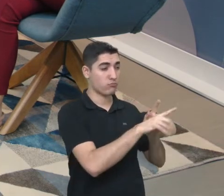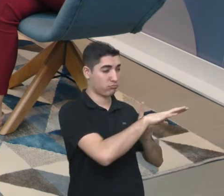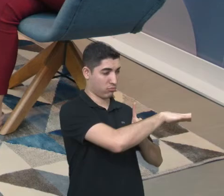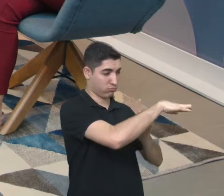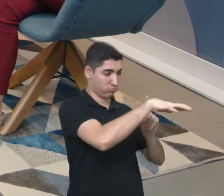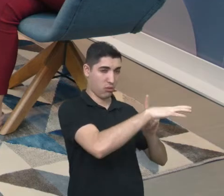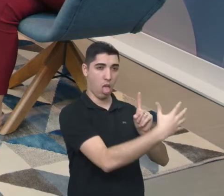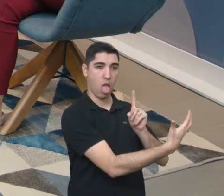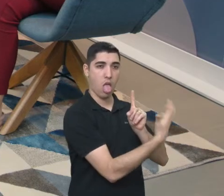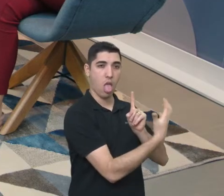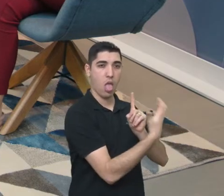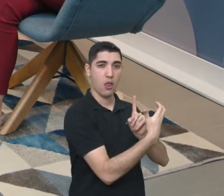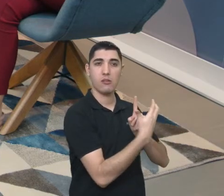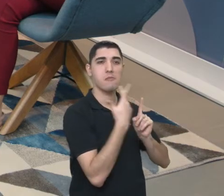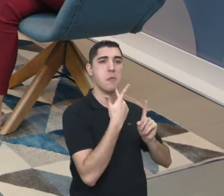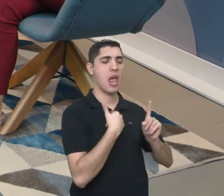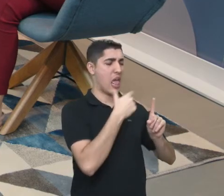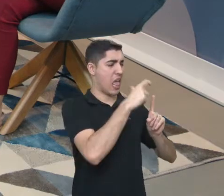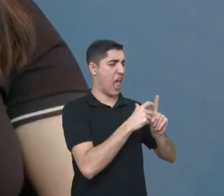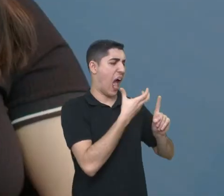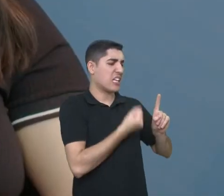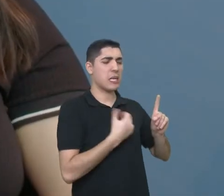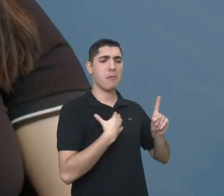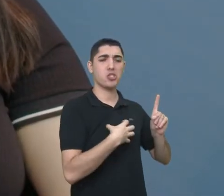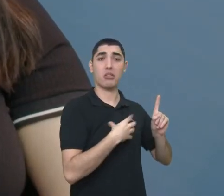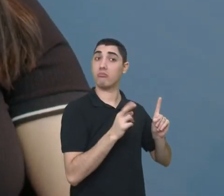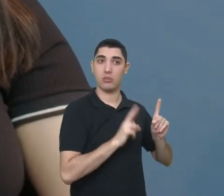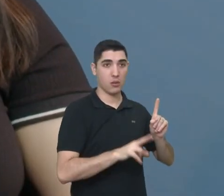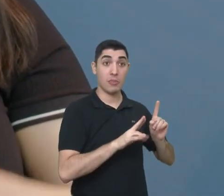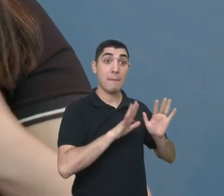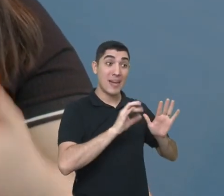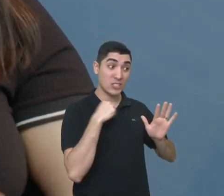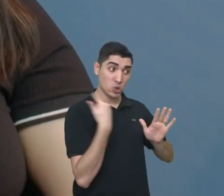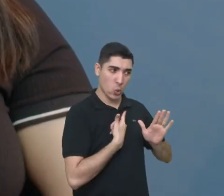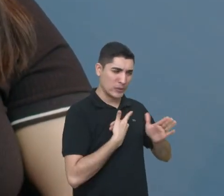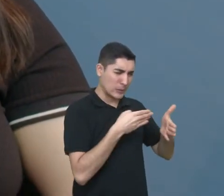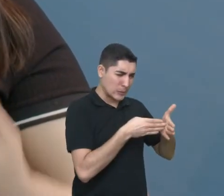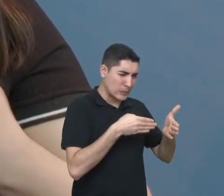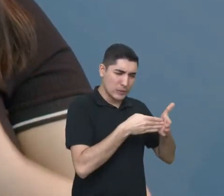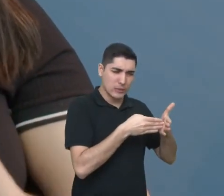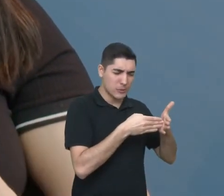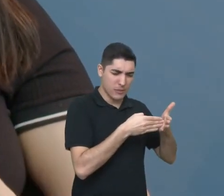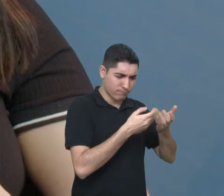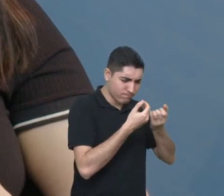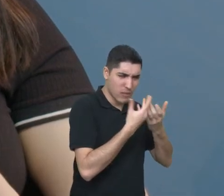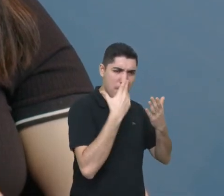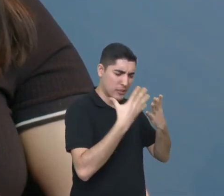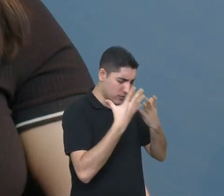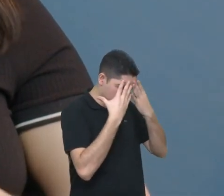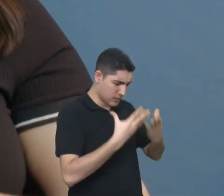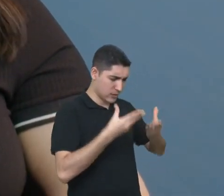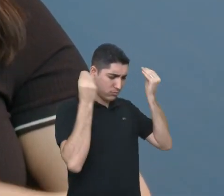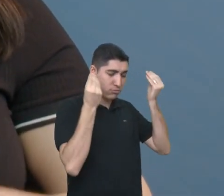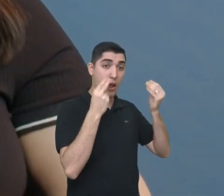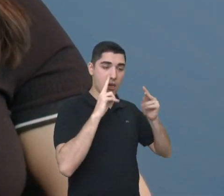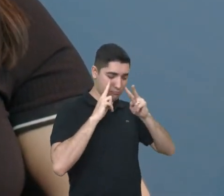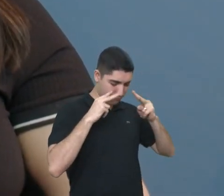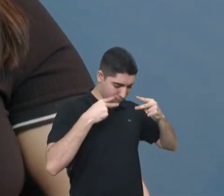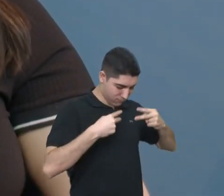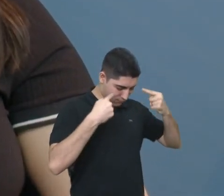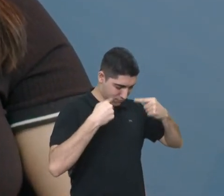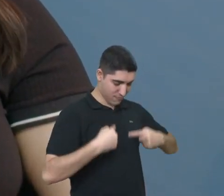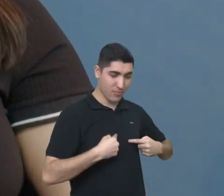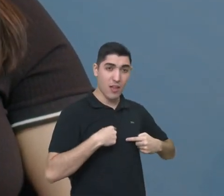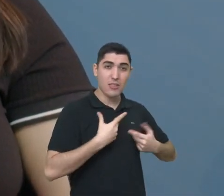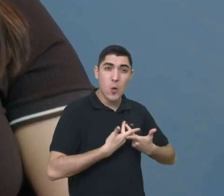falando para a gente não se aceitar. Mas se a gente conseguir quebrar essas barreiras e olhar para dentro, a gente vai encontrar tanta coisa